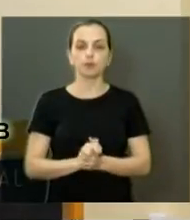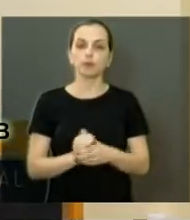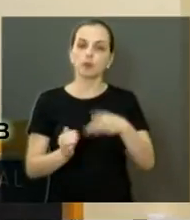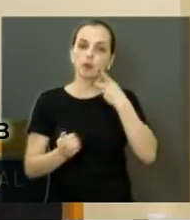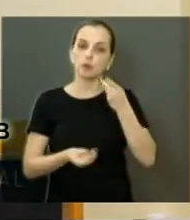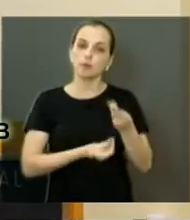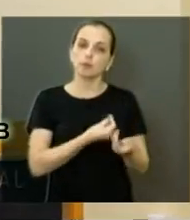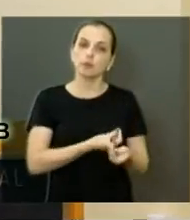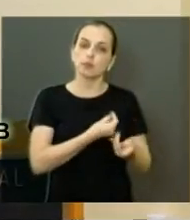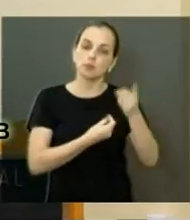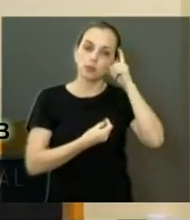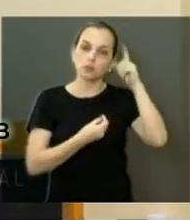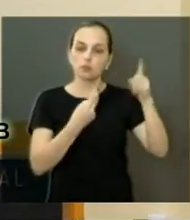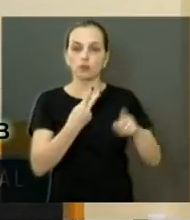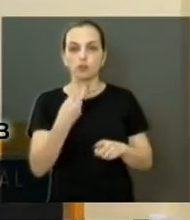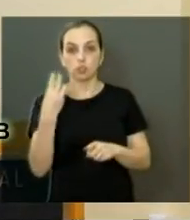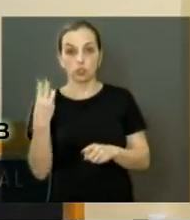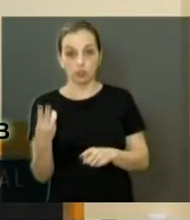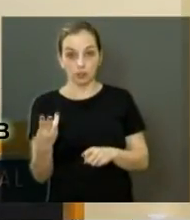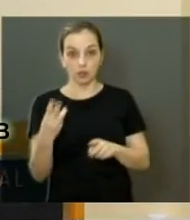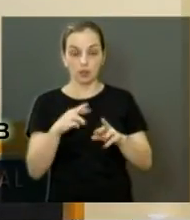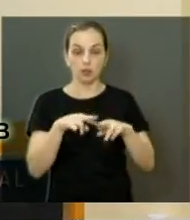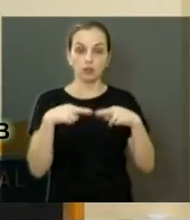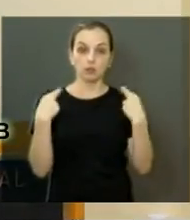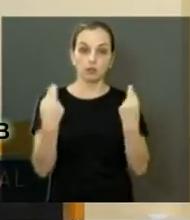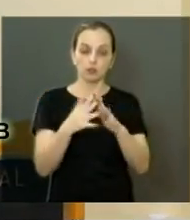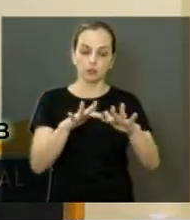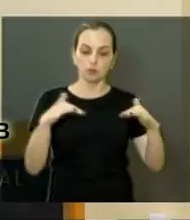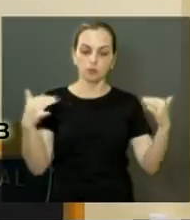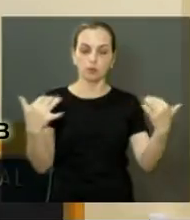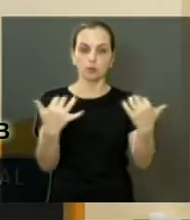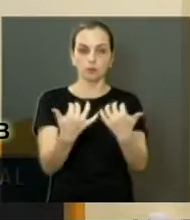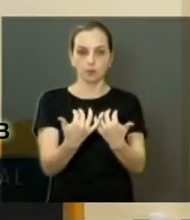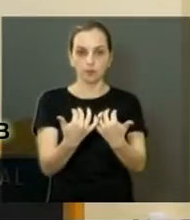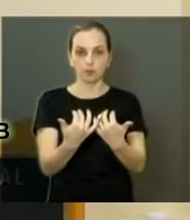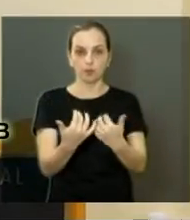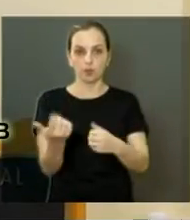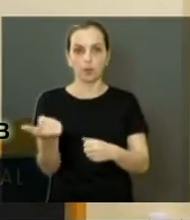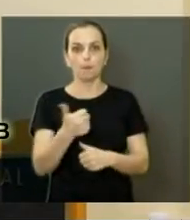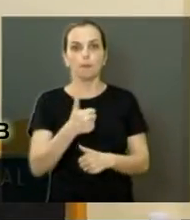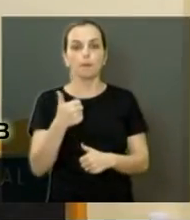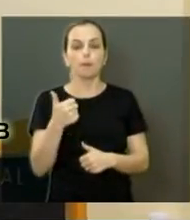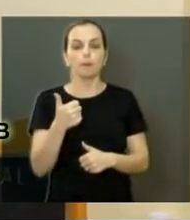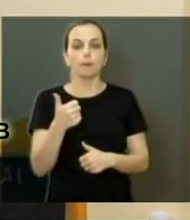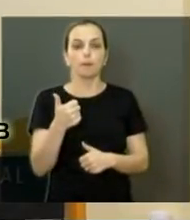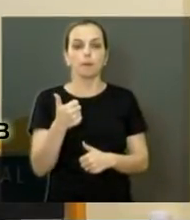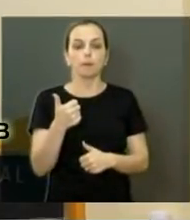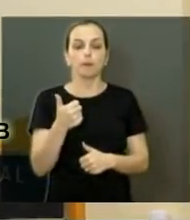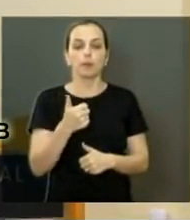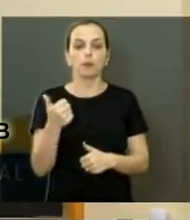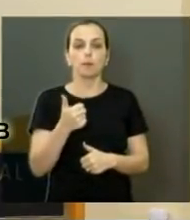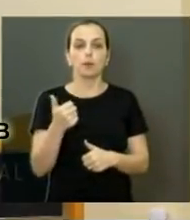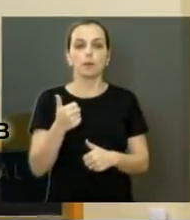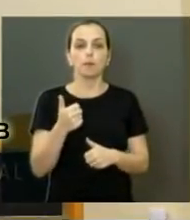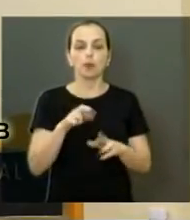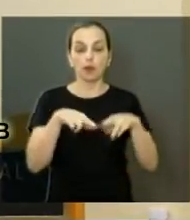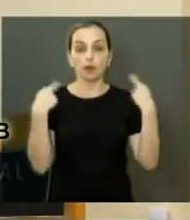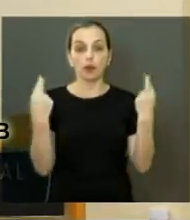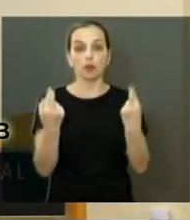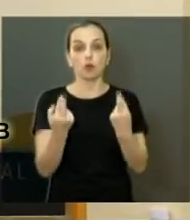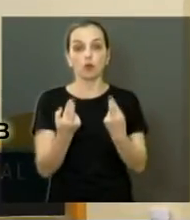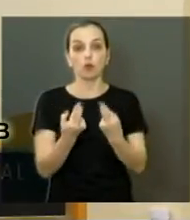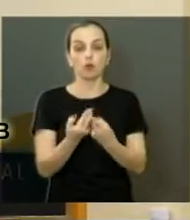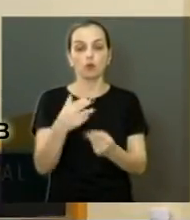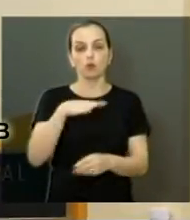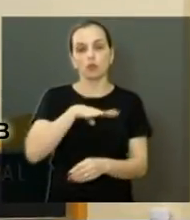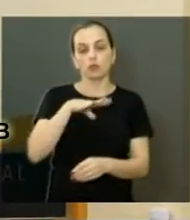23, na quinta-feira, no auditório da Associação Comercial, do primeiro Fórum das Cidades da região central. Também